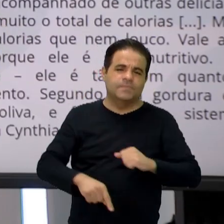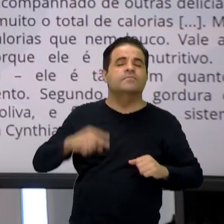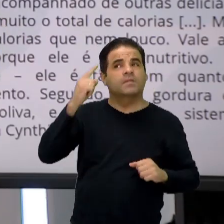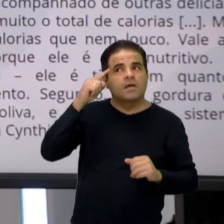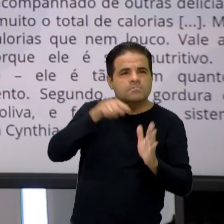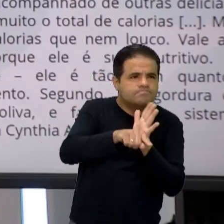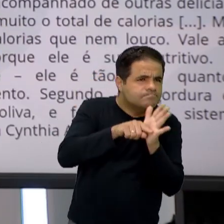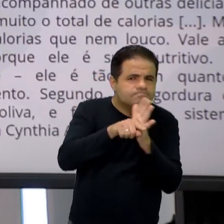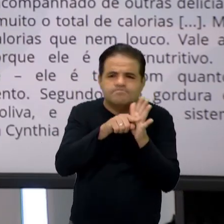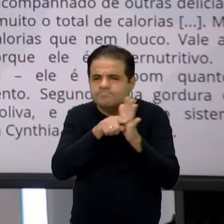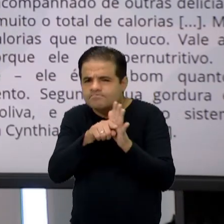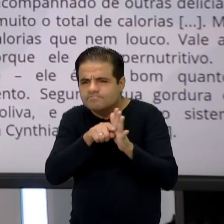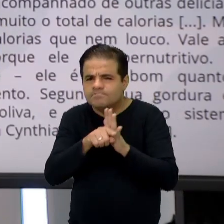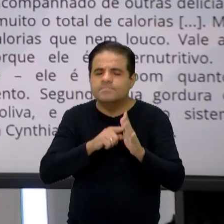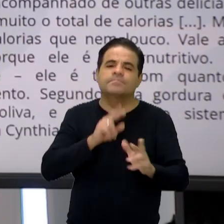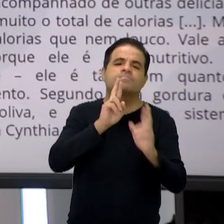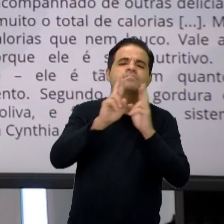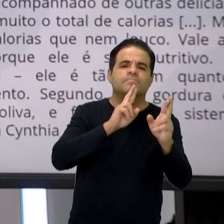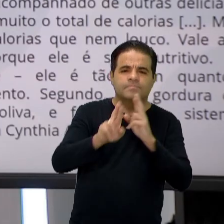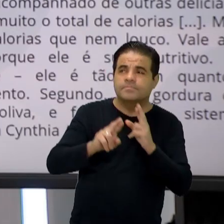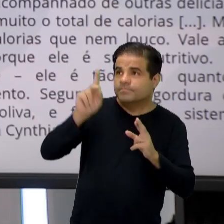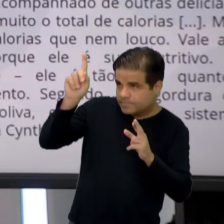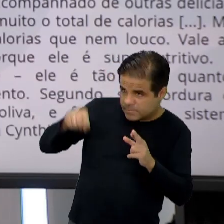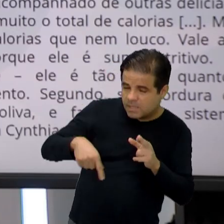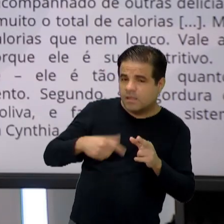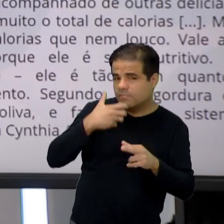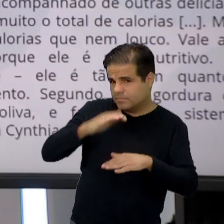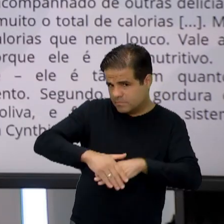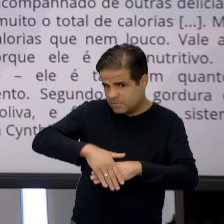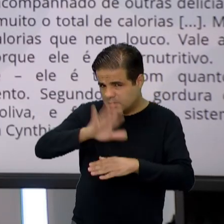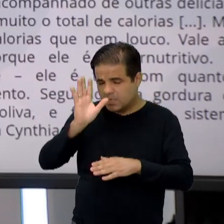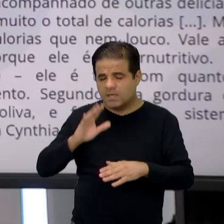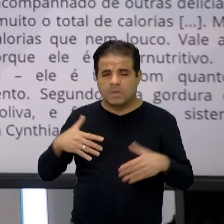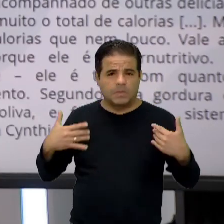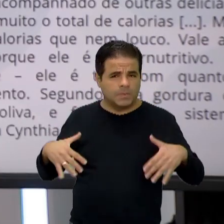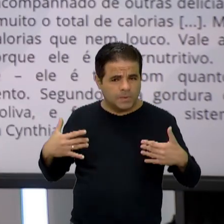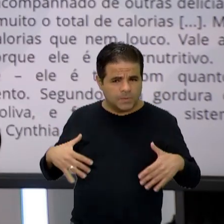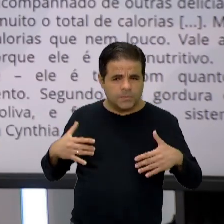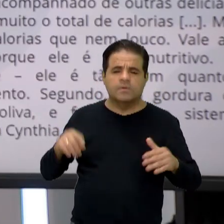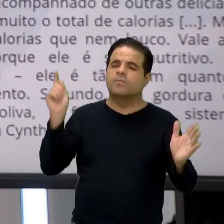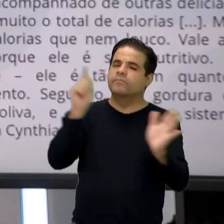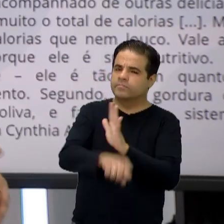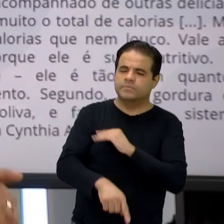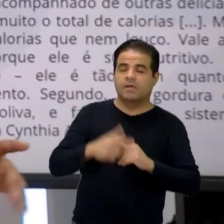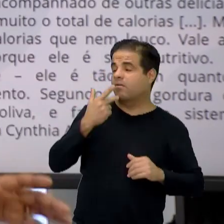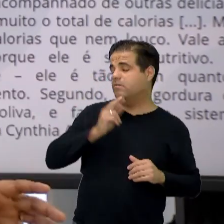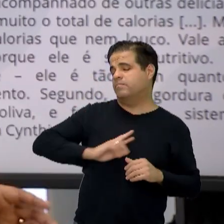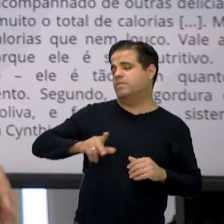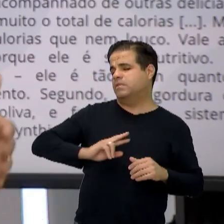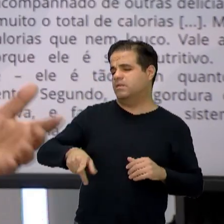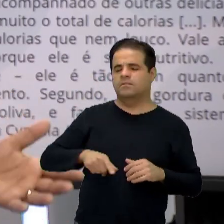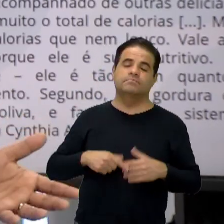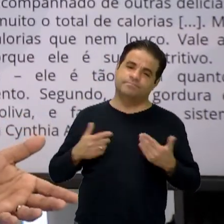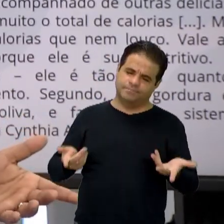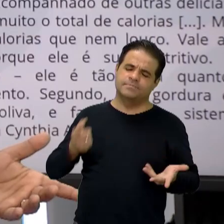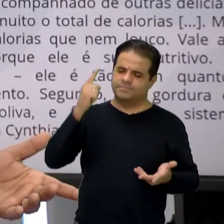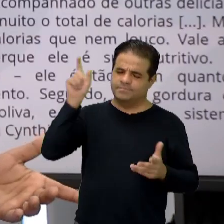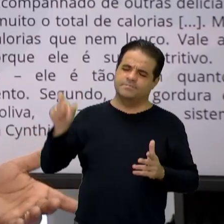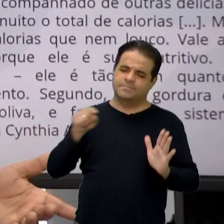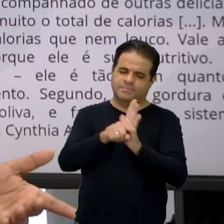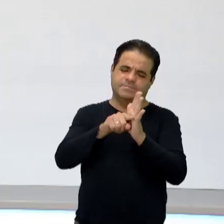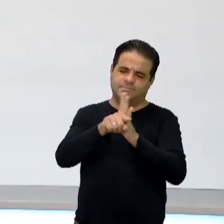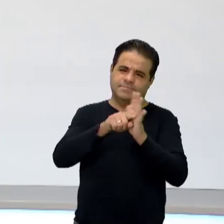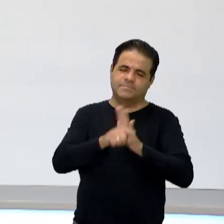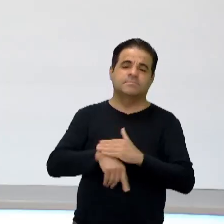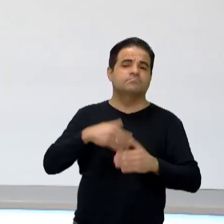precisar pesquisar sobre isso e responder. É uma das frutas mais calóricas que existe? Ele já começa respondendo, não é não. Então ele pesquisou.